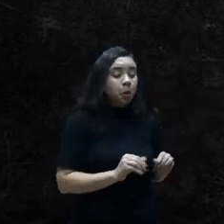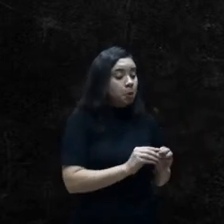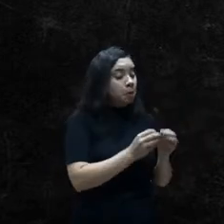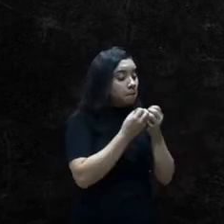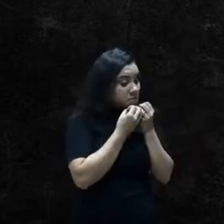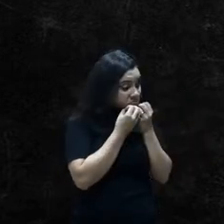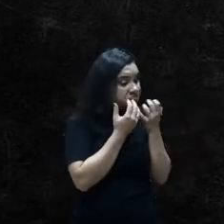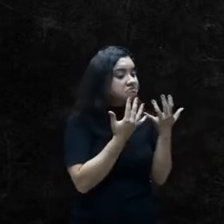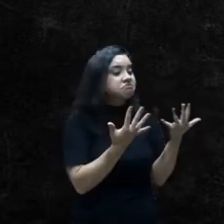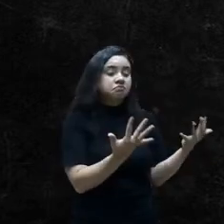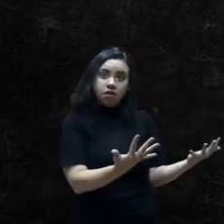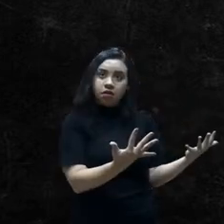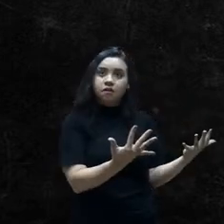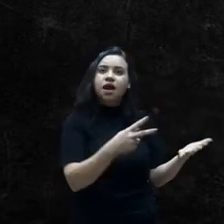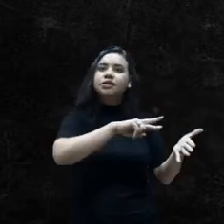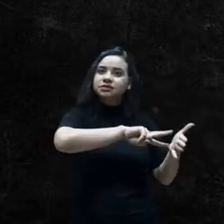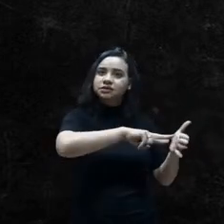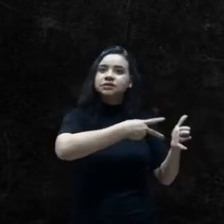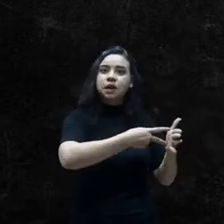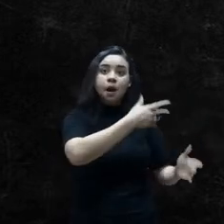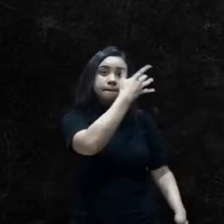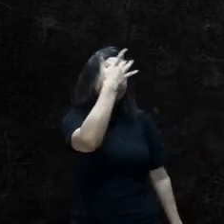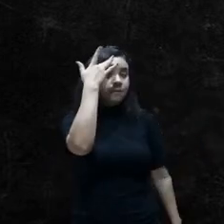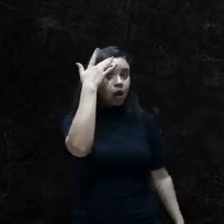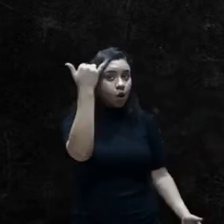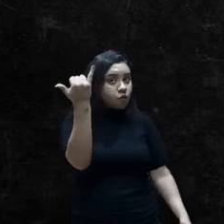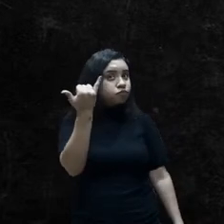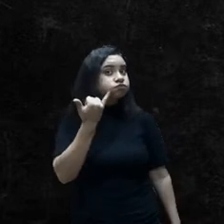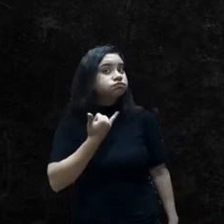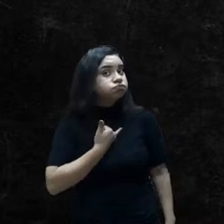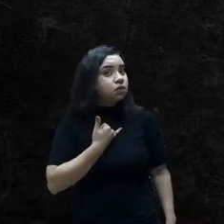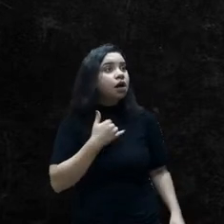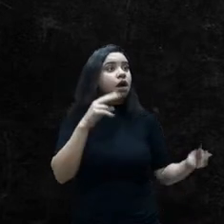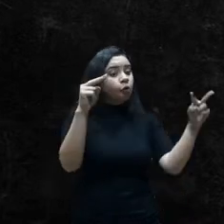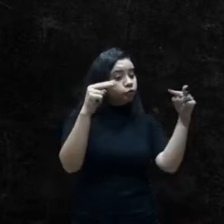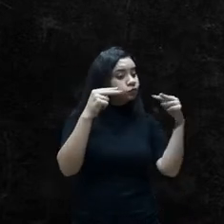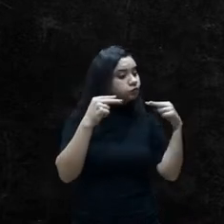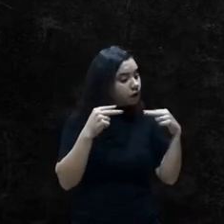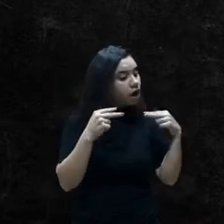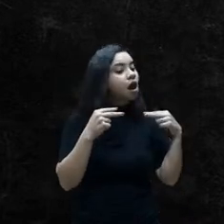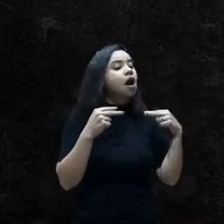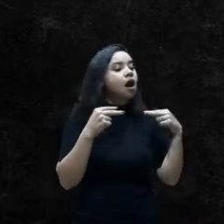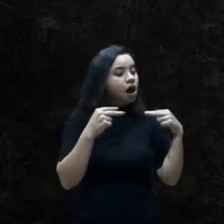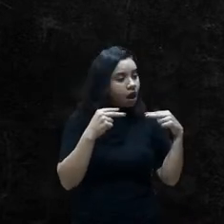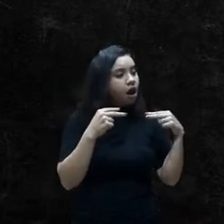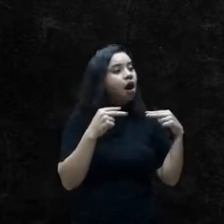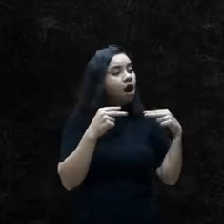Estes são os que, tendo ouvido de bom e reto coração, olha